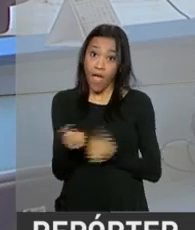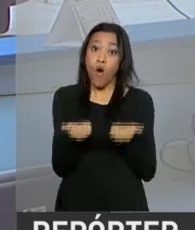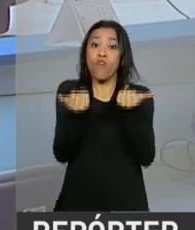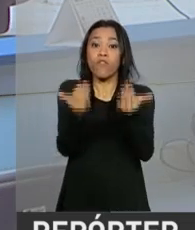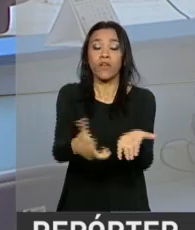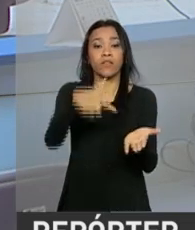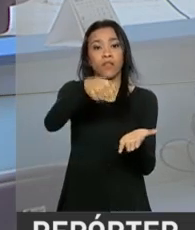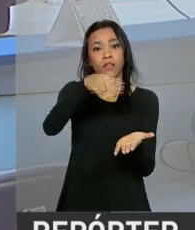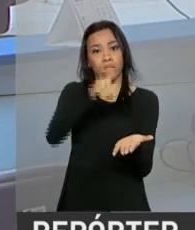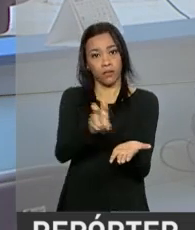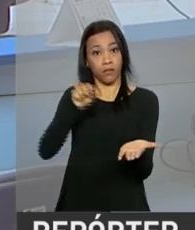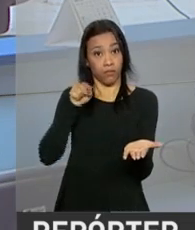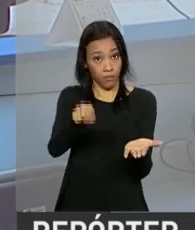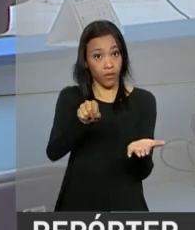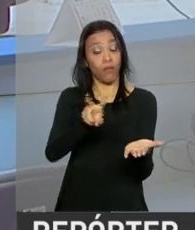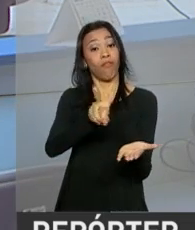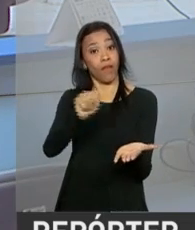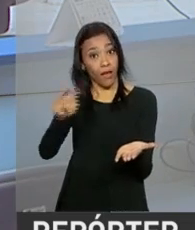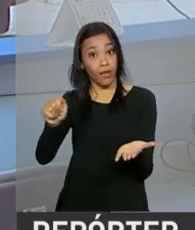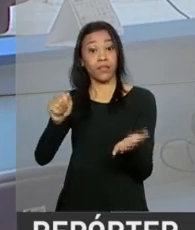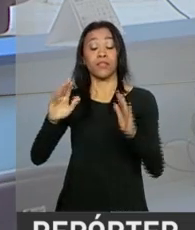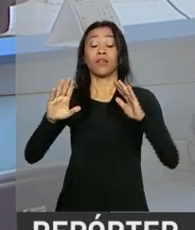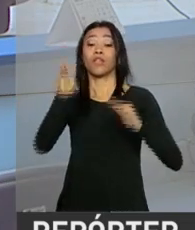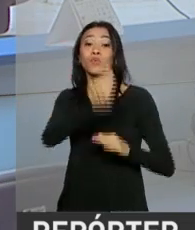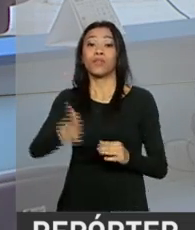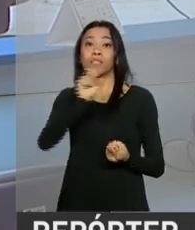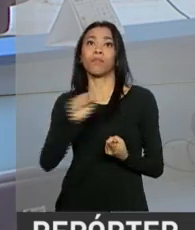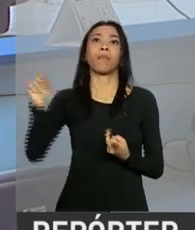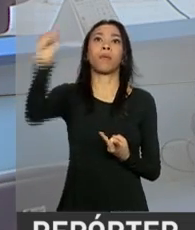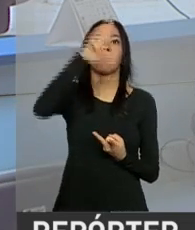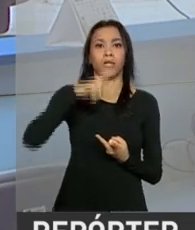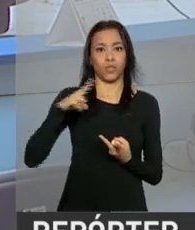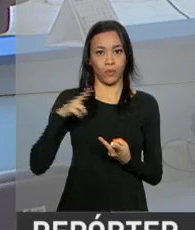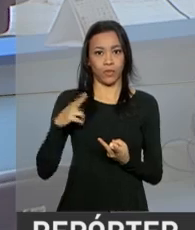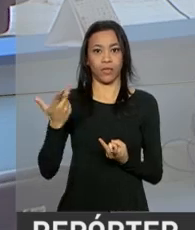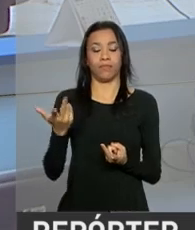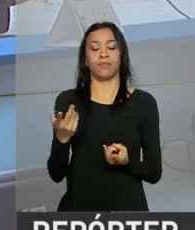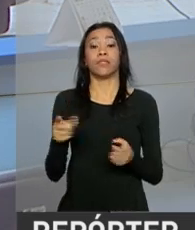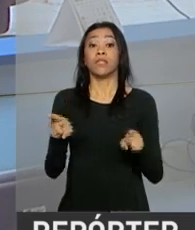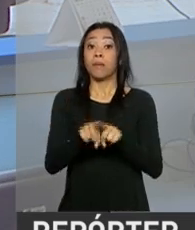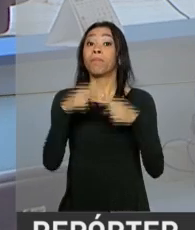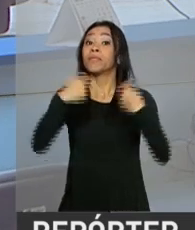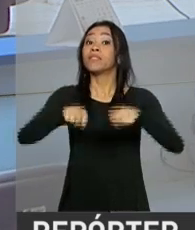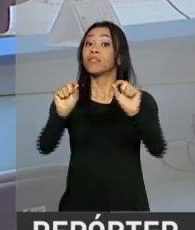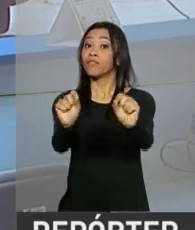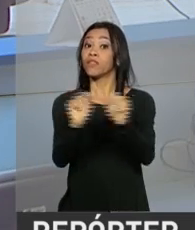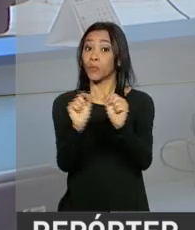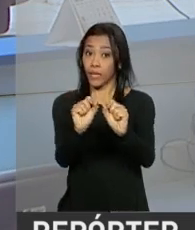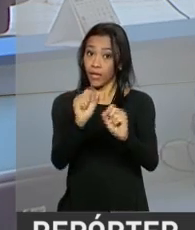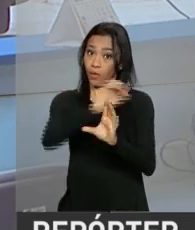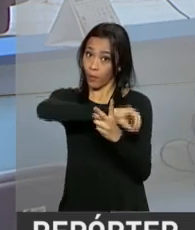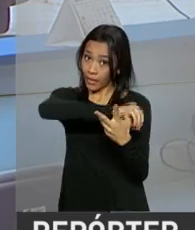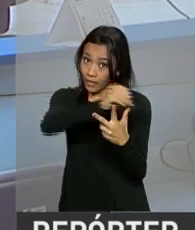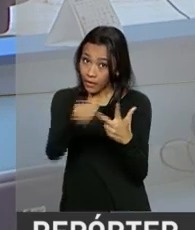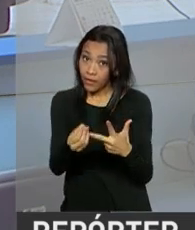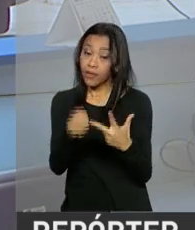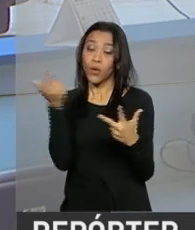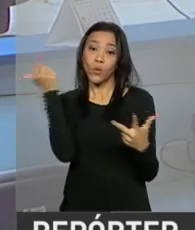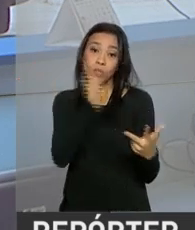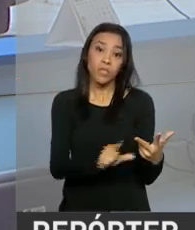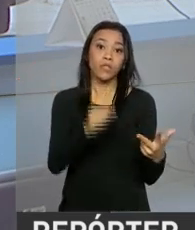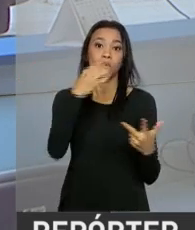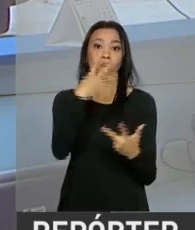em instituições particulares de educação superior. Para participar da seleção, o candidato precisa ter feito o Enem, alcançado ao